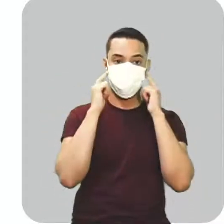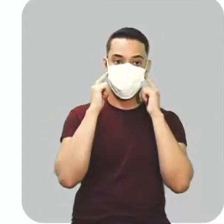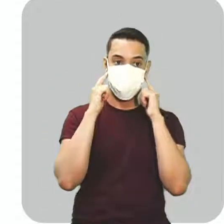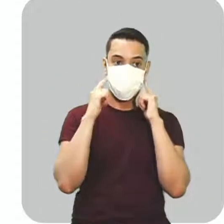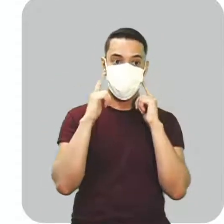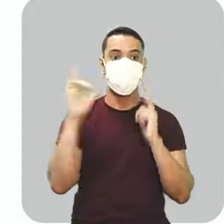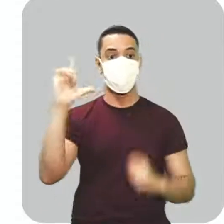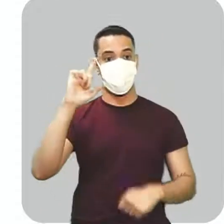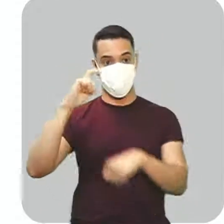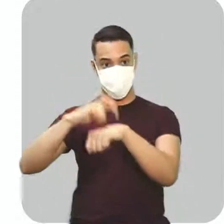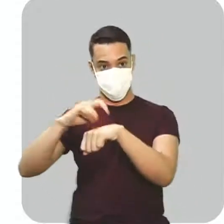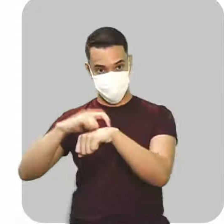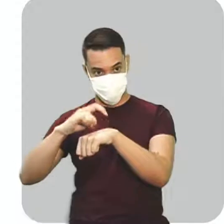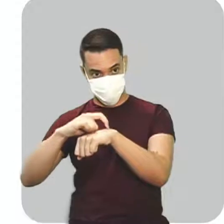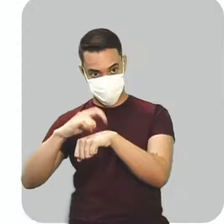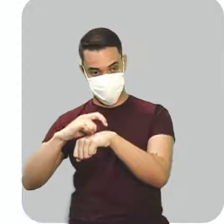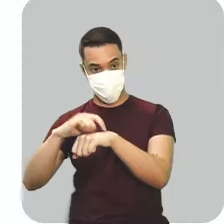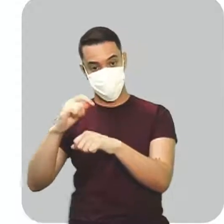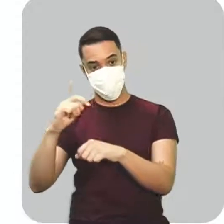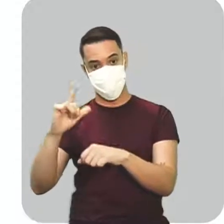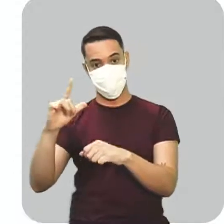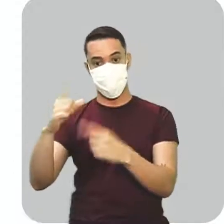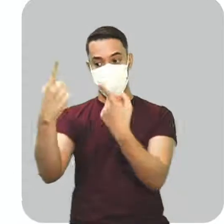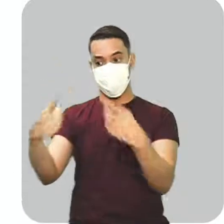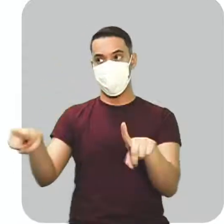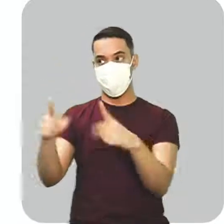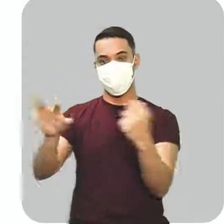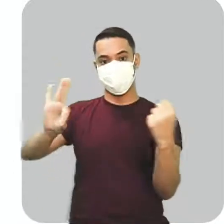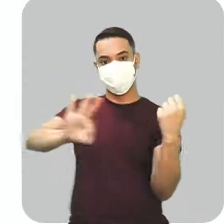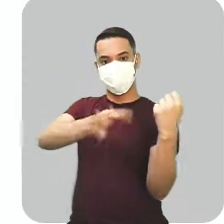tocava música clássica,